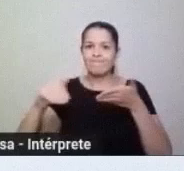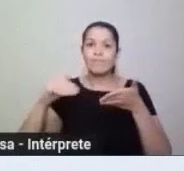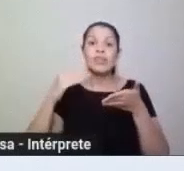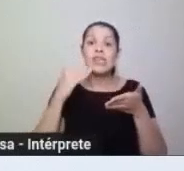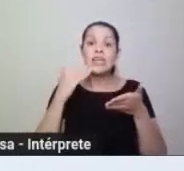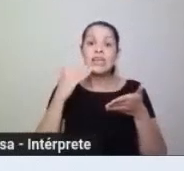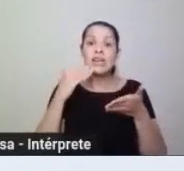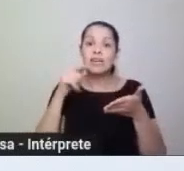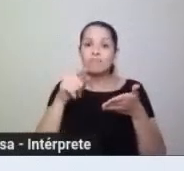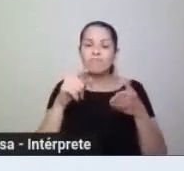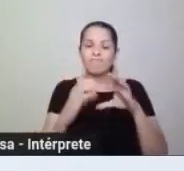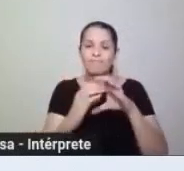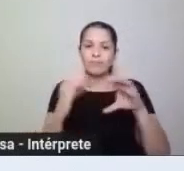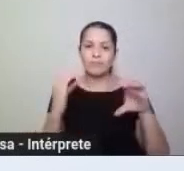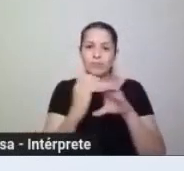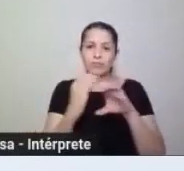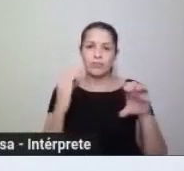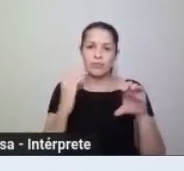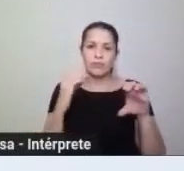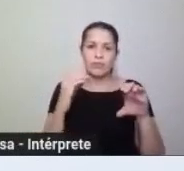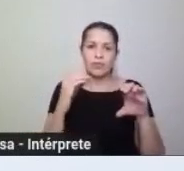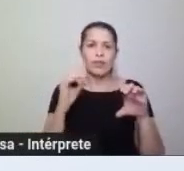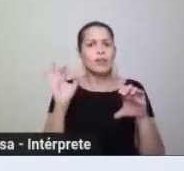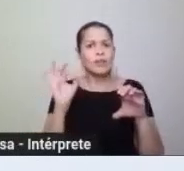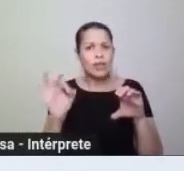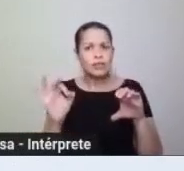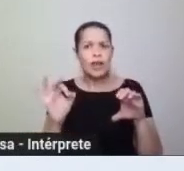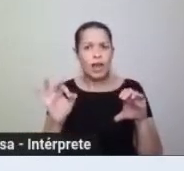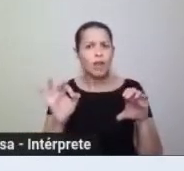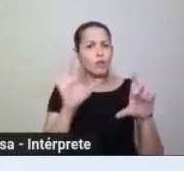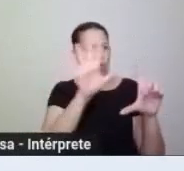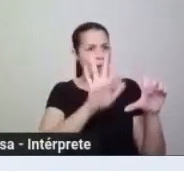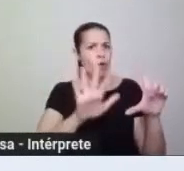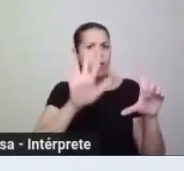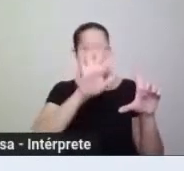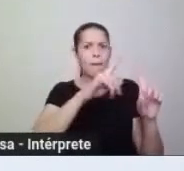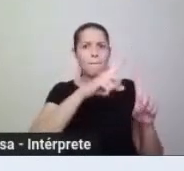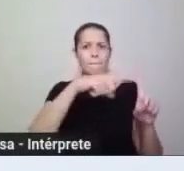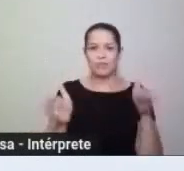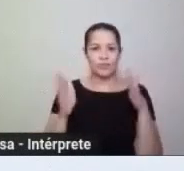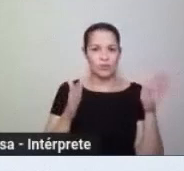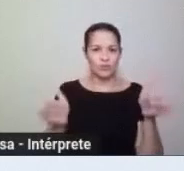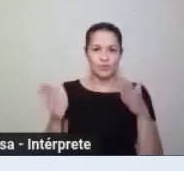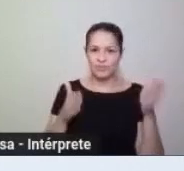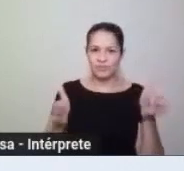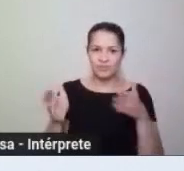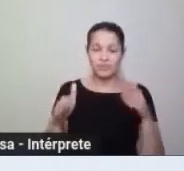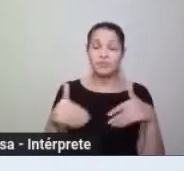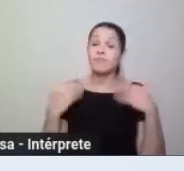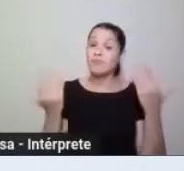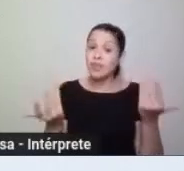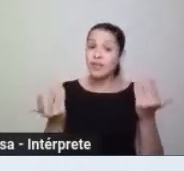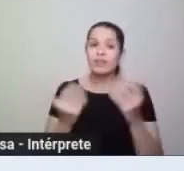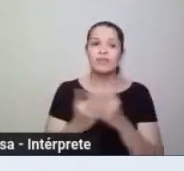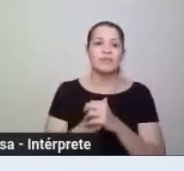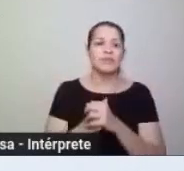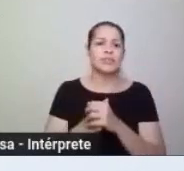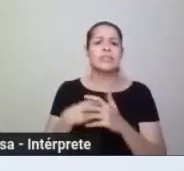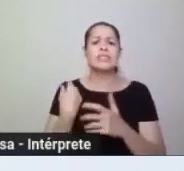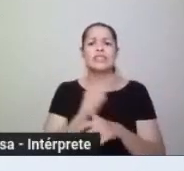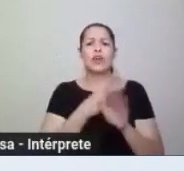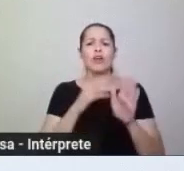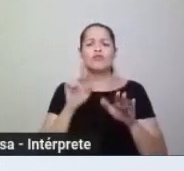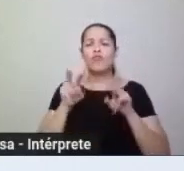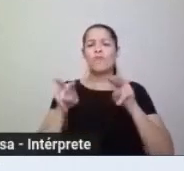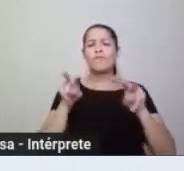mostrou que tá certo, que a plataforma bateu certinho. Com isso, a gente vai só vendo